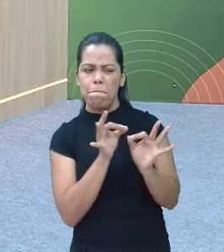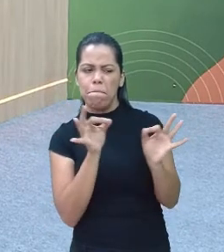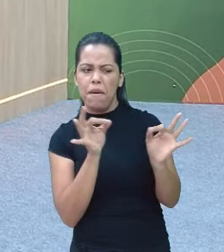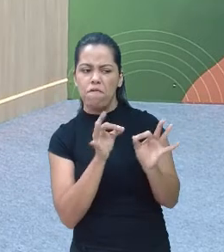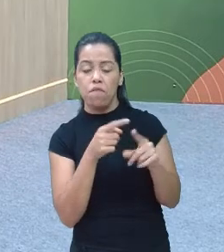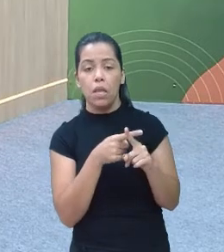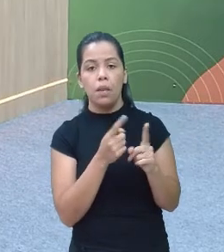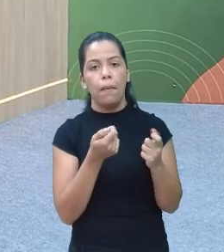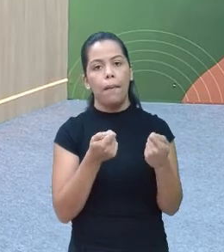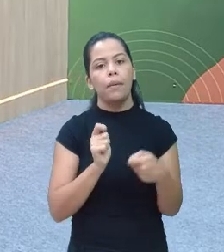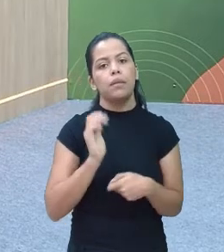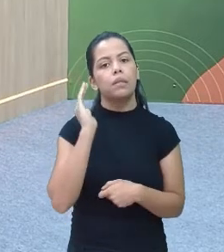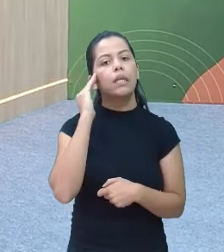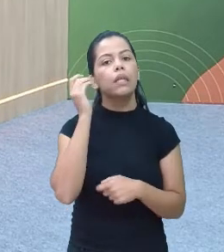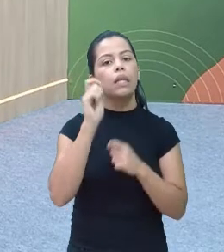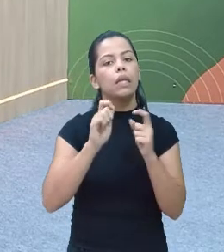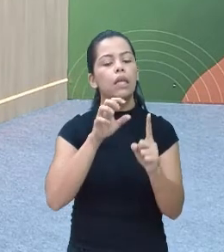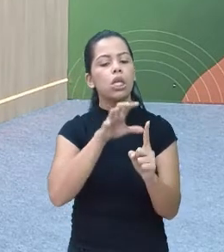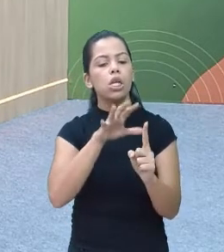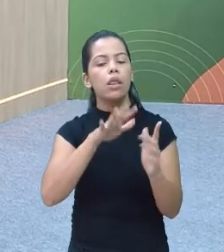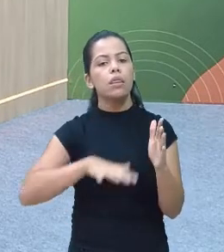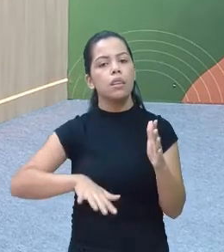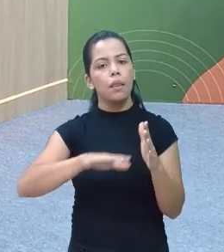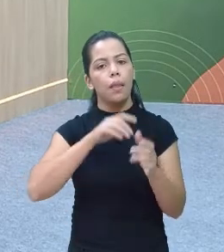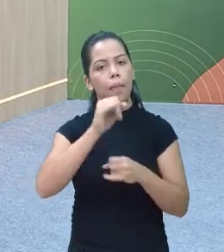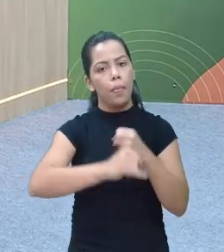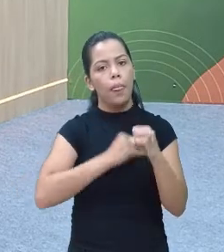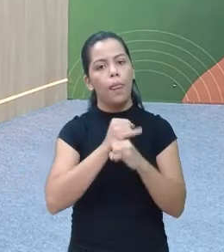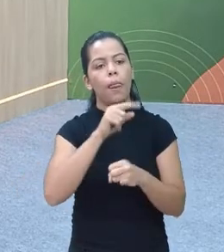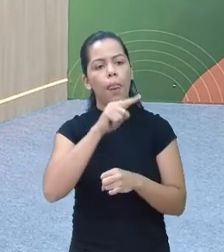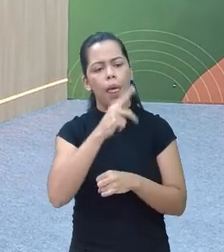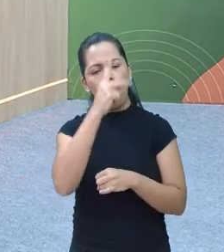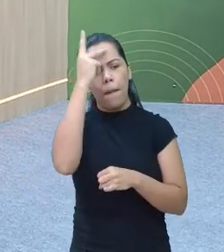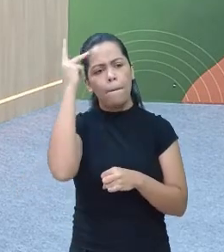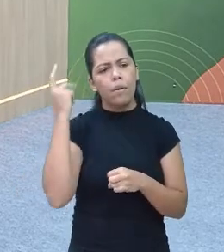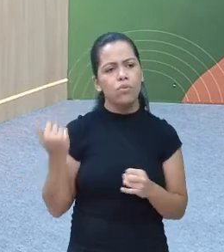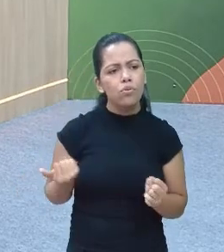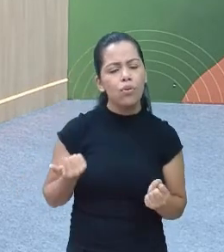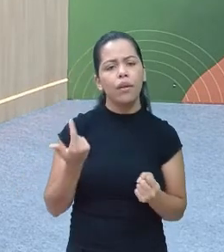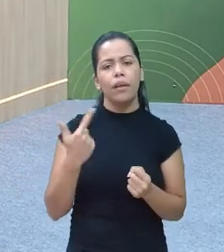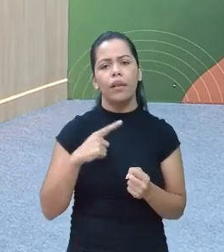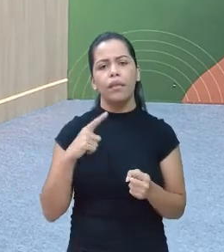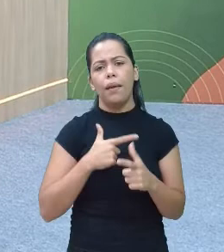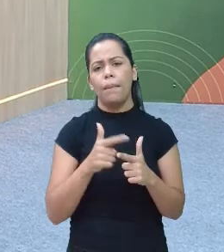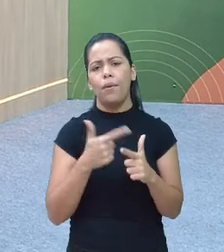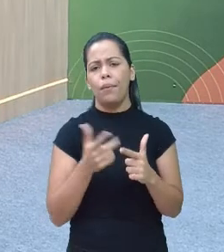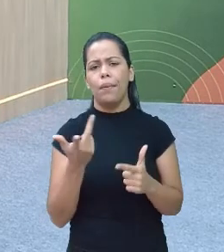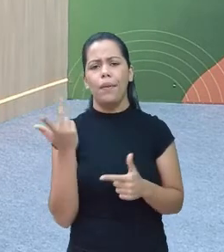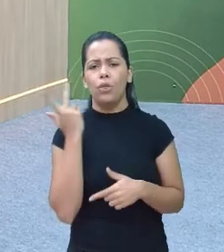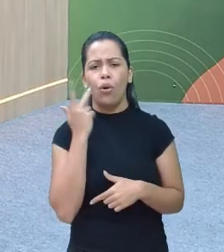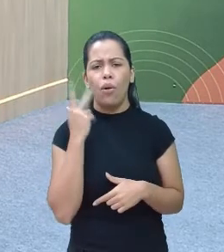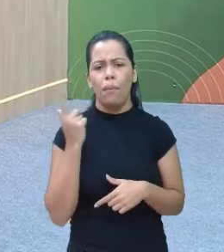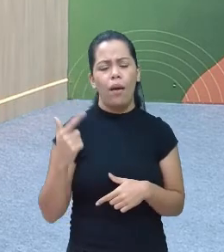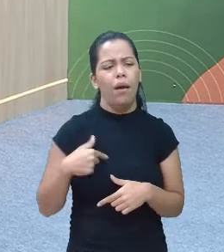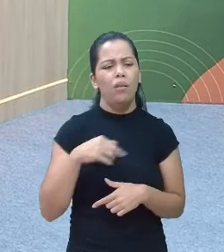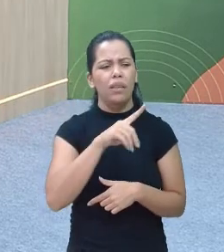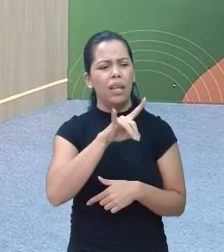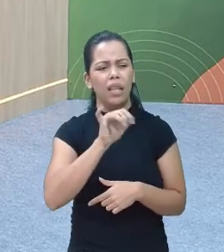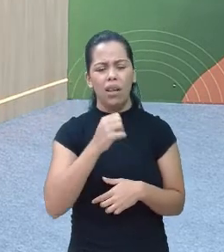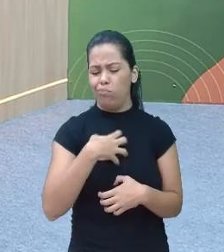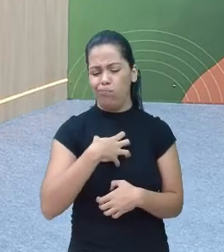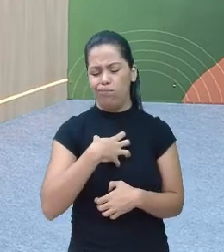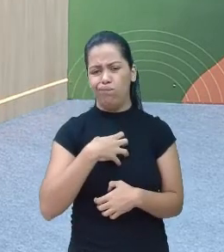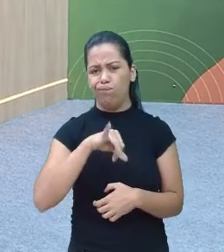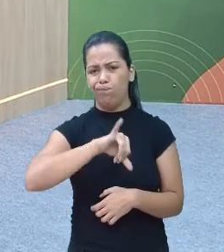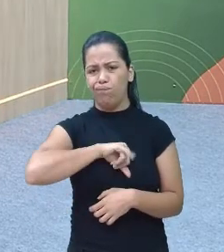carne e osso, como a gente. Então, é uma pessoa que vai ter problemas, que vai ter dias de mau humor, etc. Contudo, a construção social